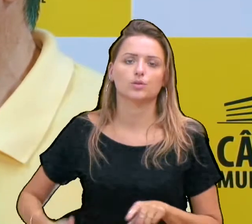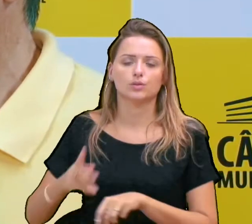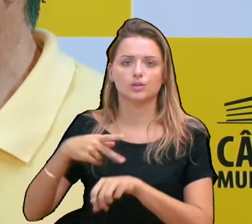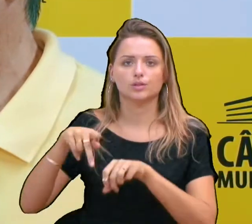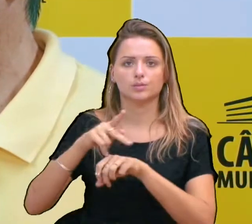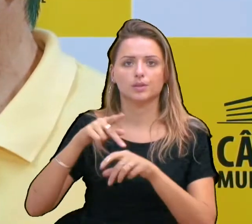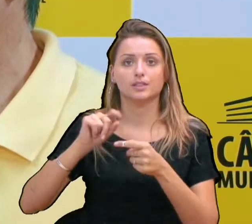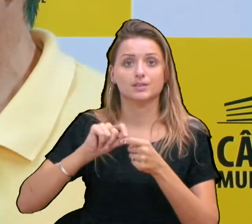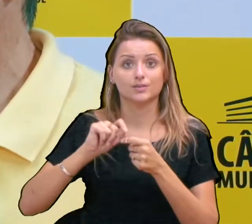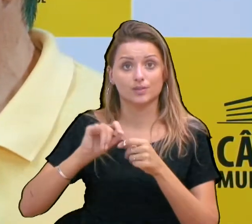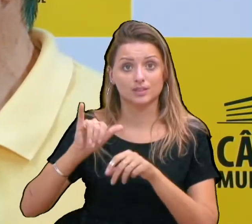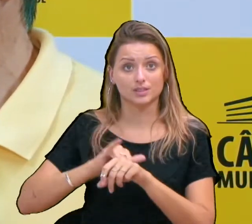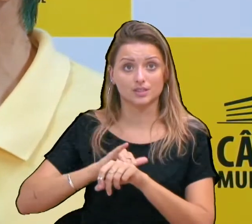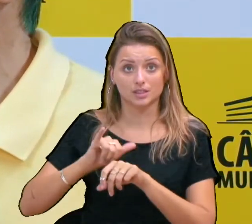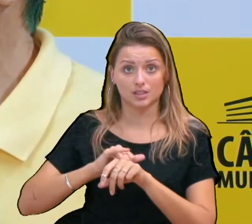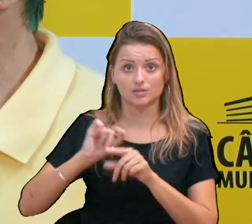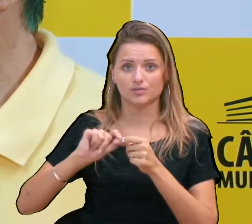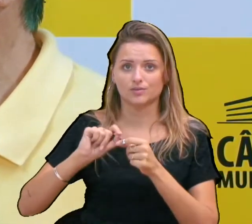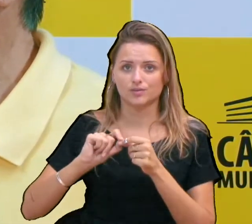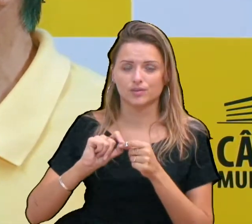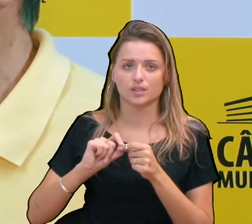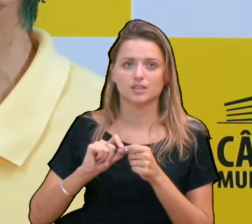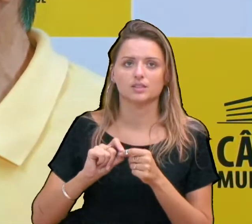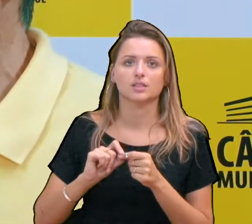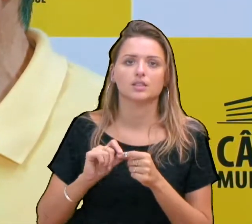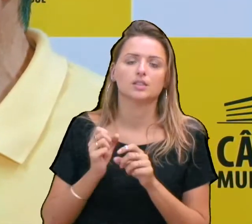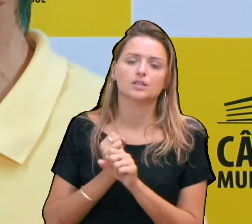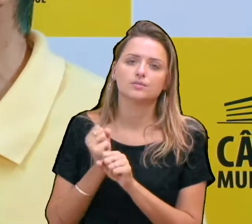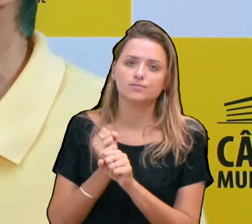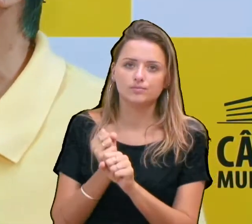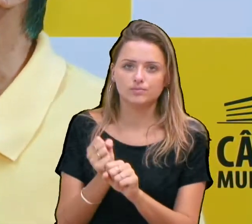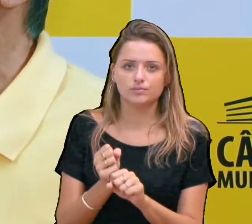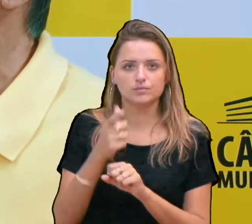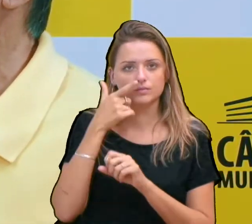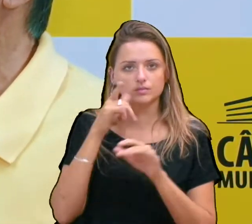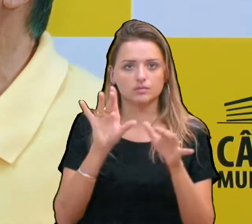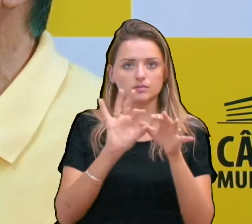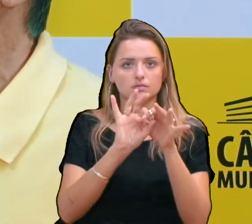fazendo, fizeram ao longo dos últimos anos para se